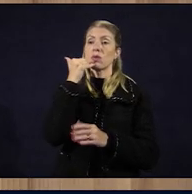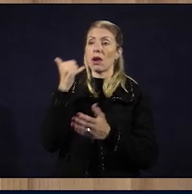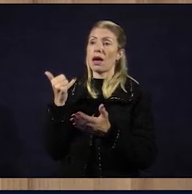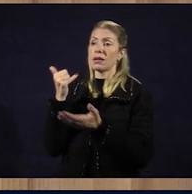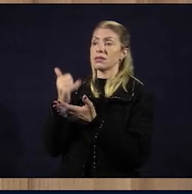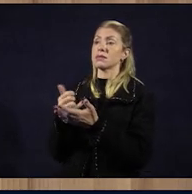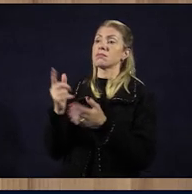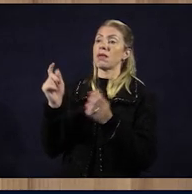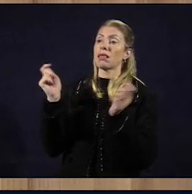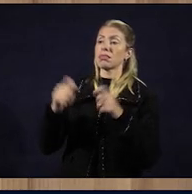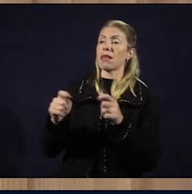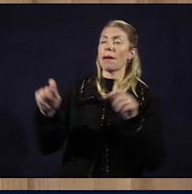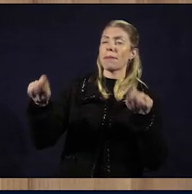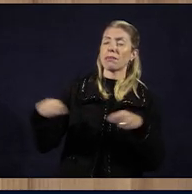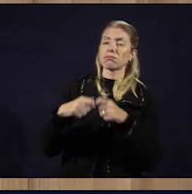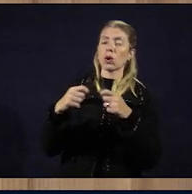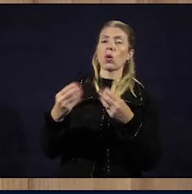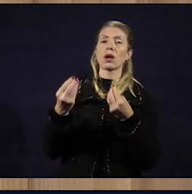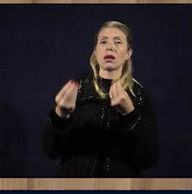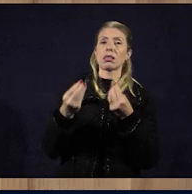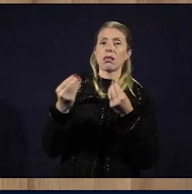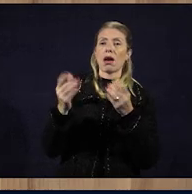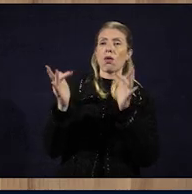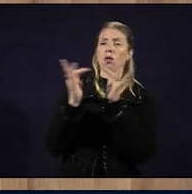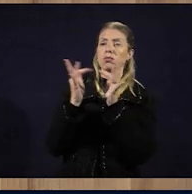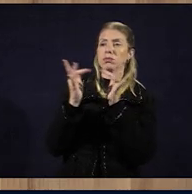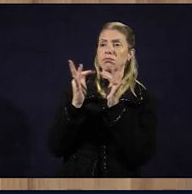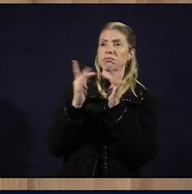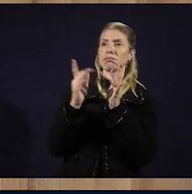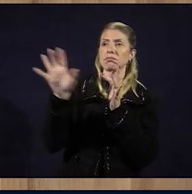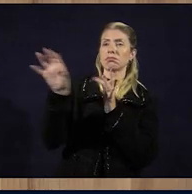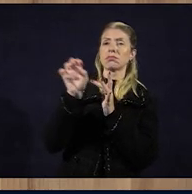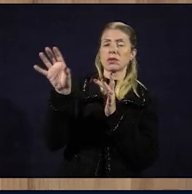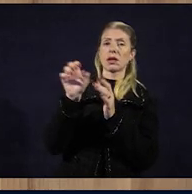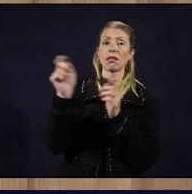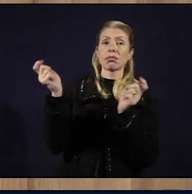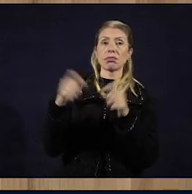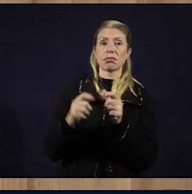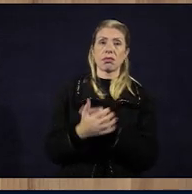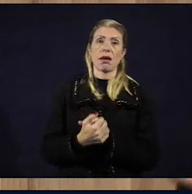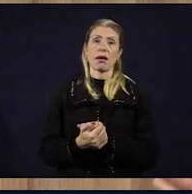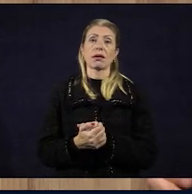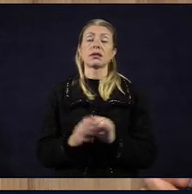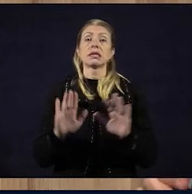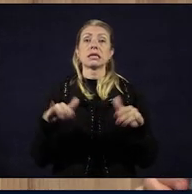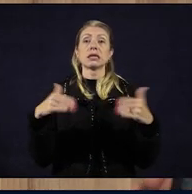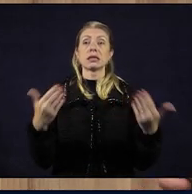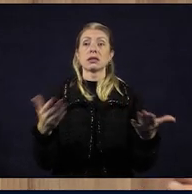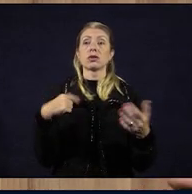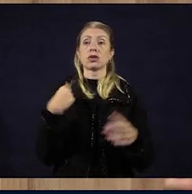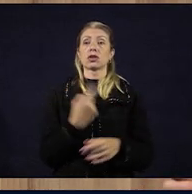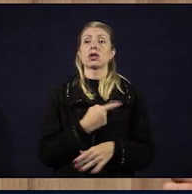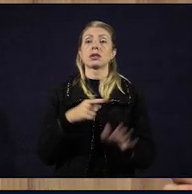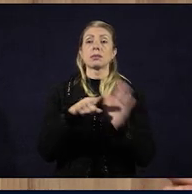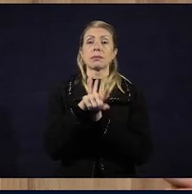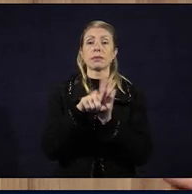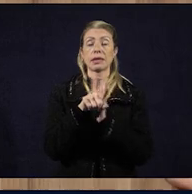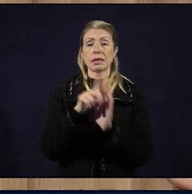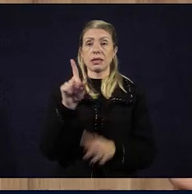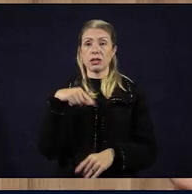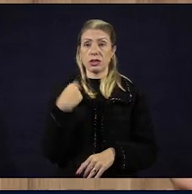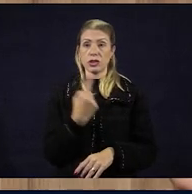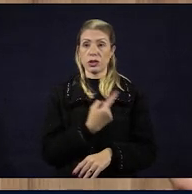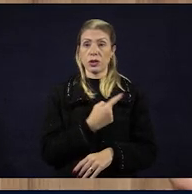tudo é muito uma escala muito mais elevada a gente planeja os nossos estudos que nós teremos